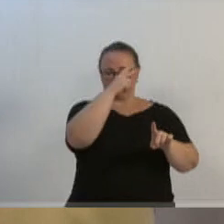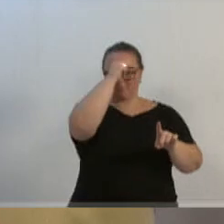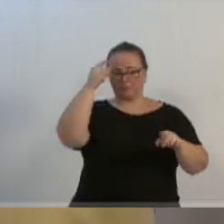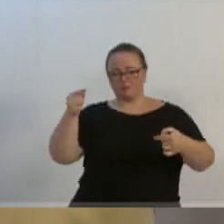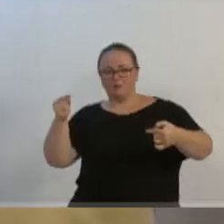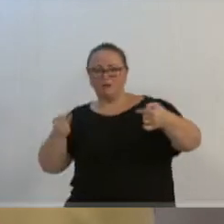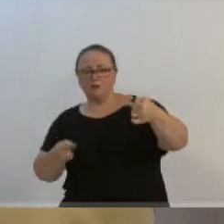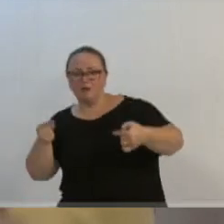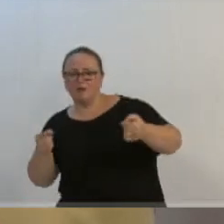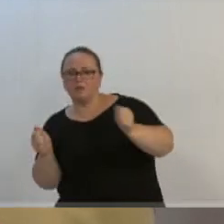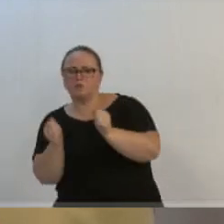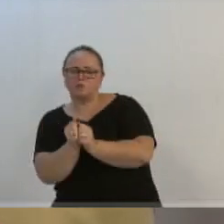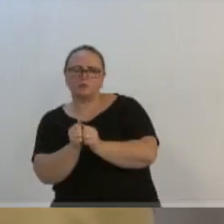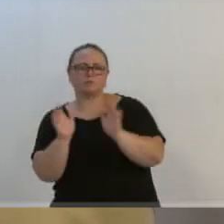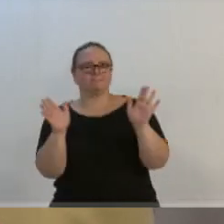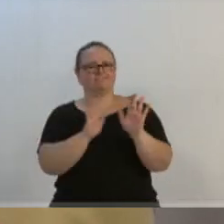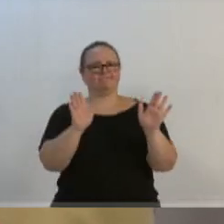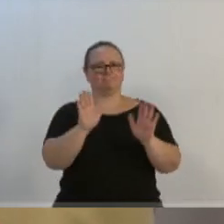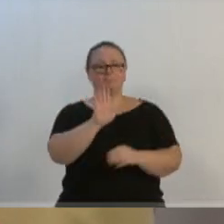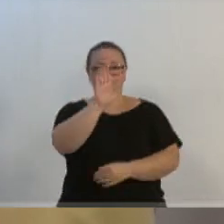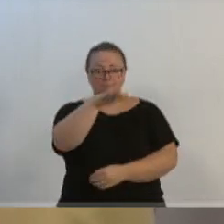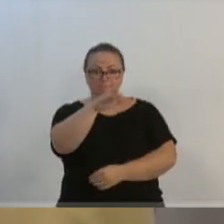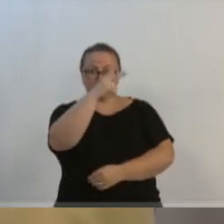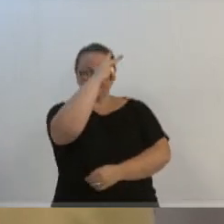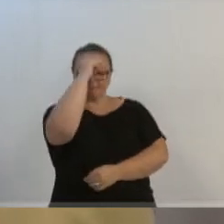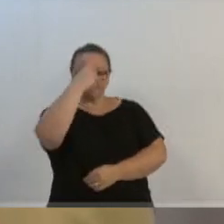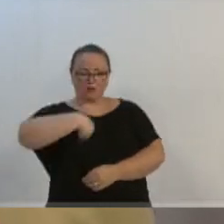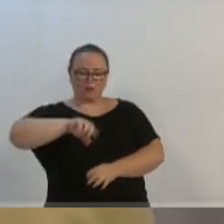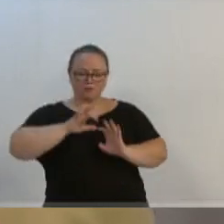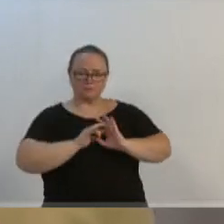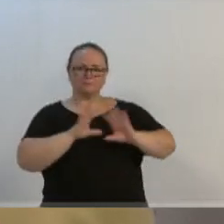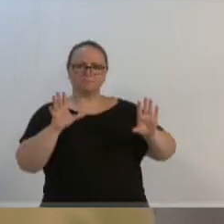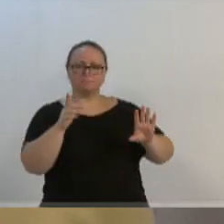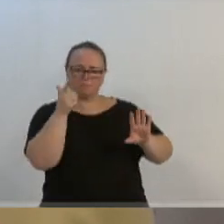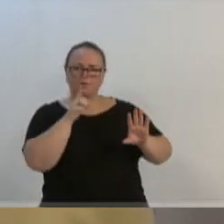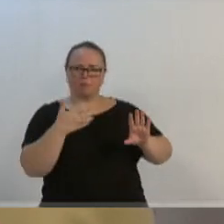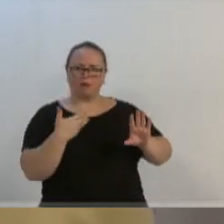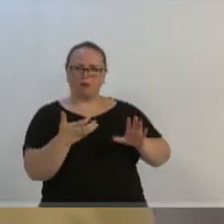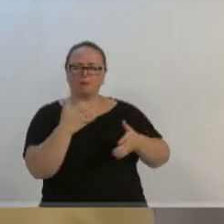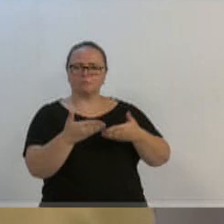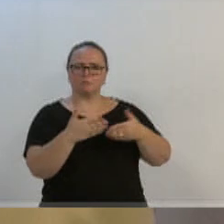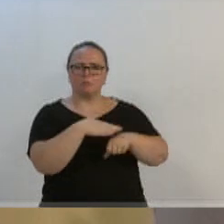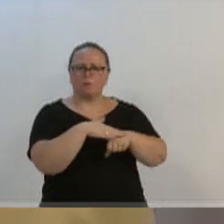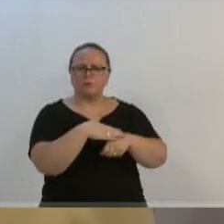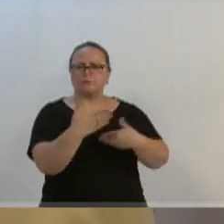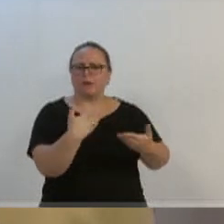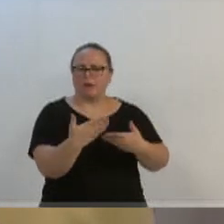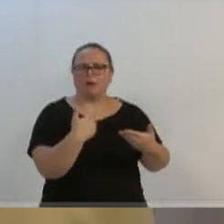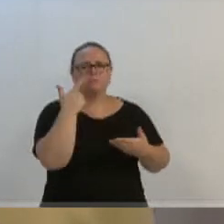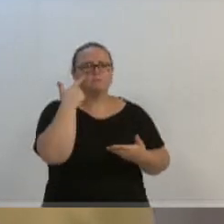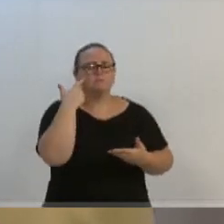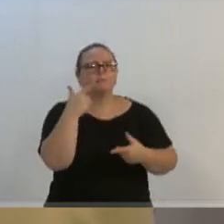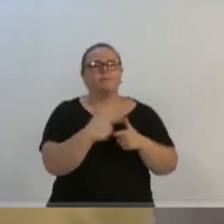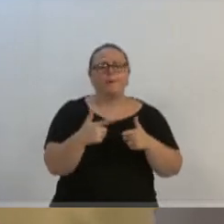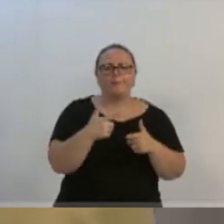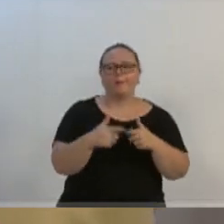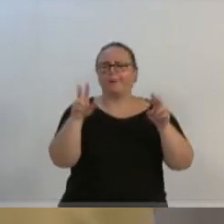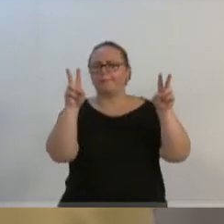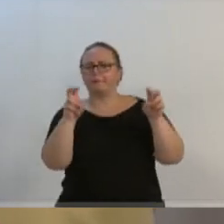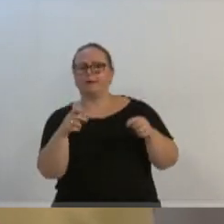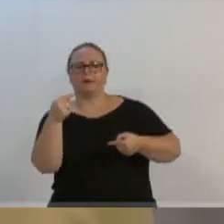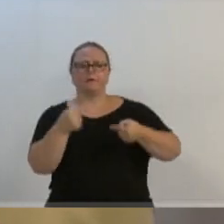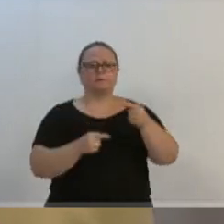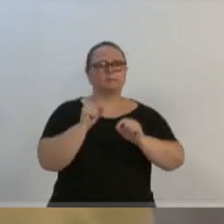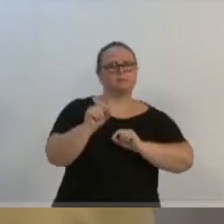conosco. Nós estamos à disposição, prefeito. Nós estamos à disposição, a nossa frente parlamentar de regulação fundiária, para falar sobre os problemas, sobre as temáticas, sobre as